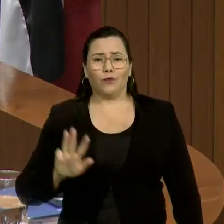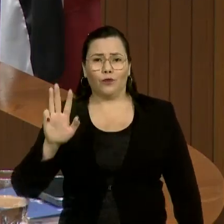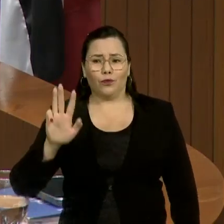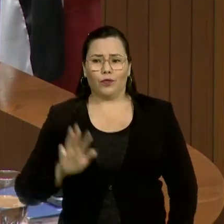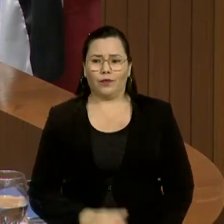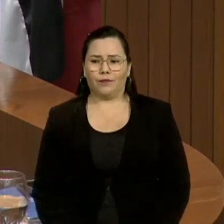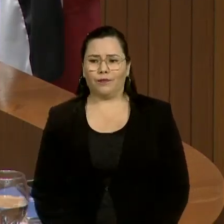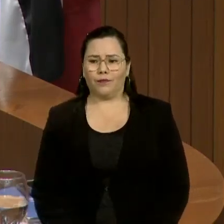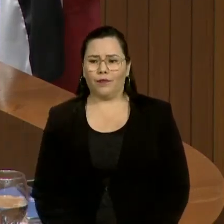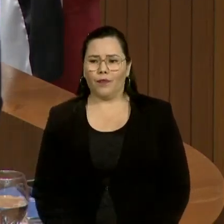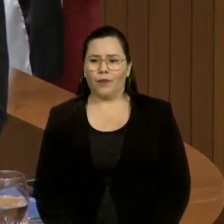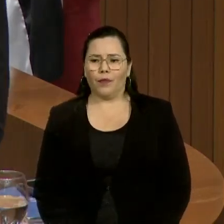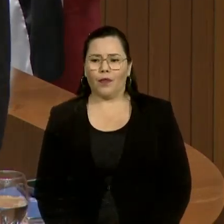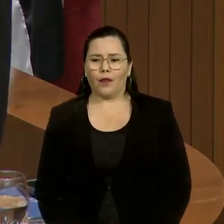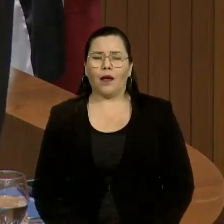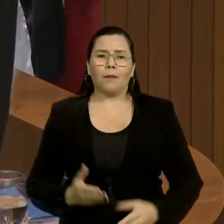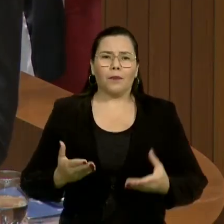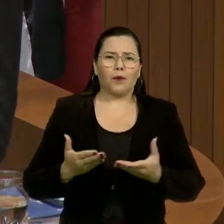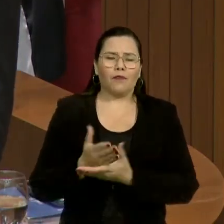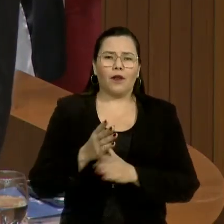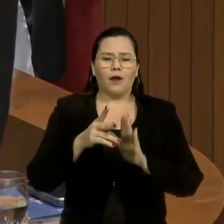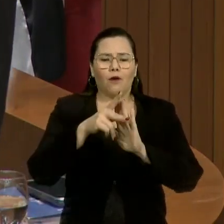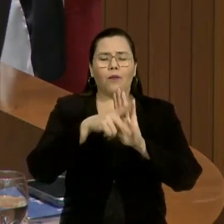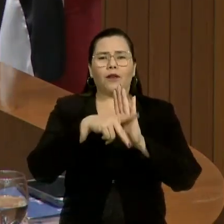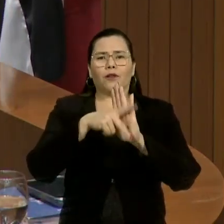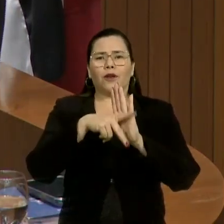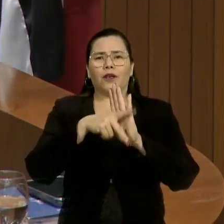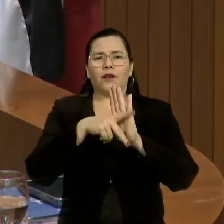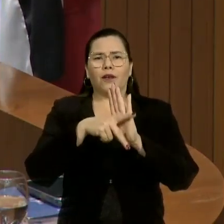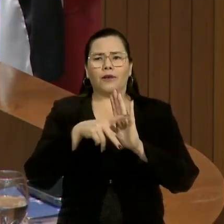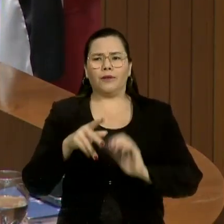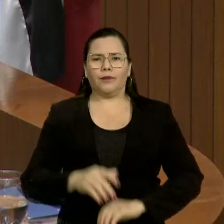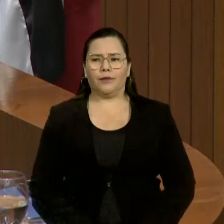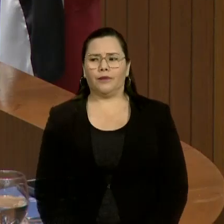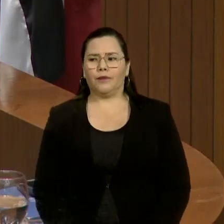que, eu confesso, me gerou preocupação. Bandeira, Braulio,